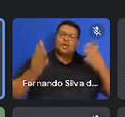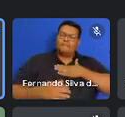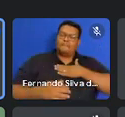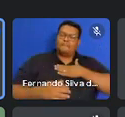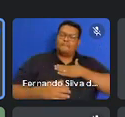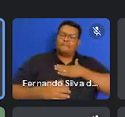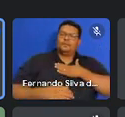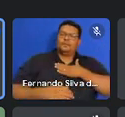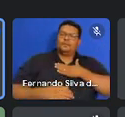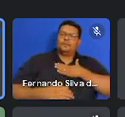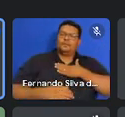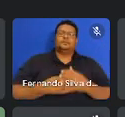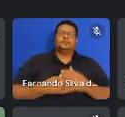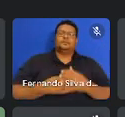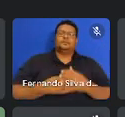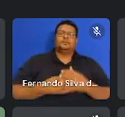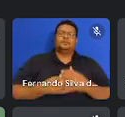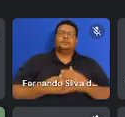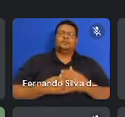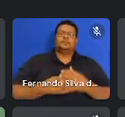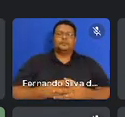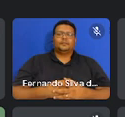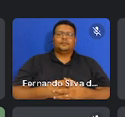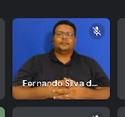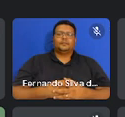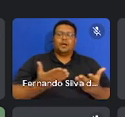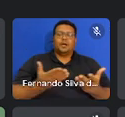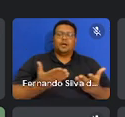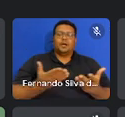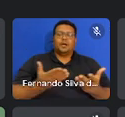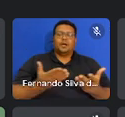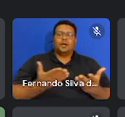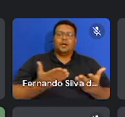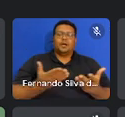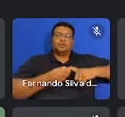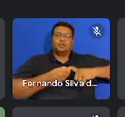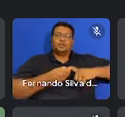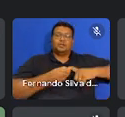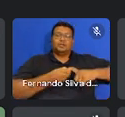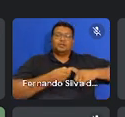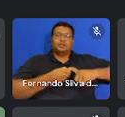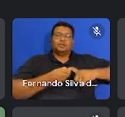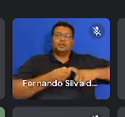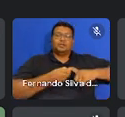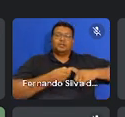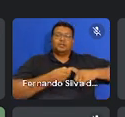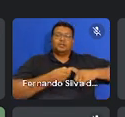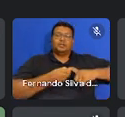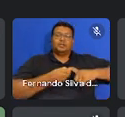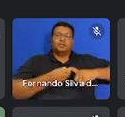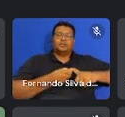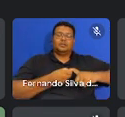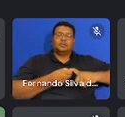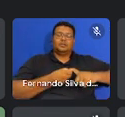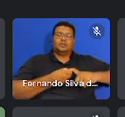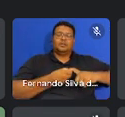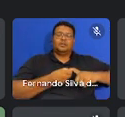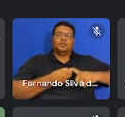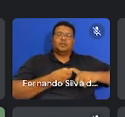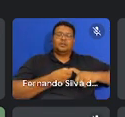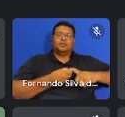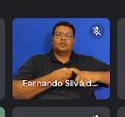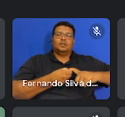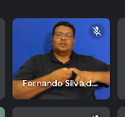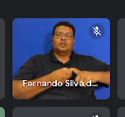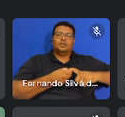Então, então, voltando ao nosso problema, para eu calcular a probabilidade, o